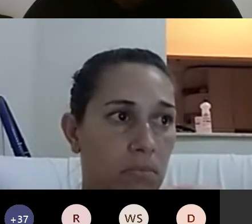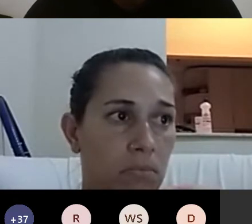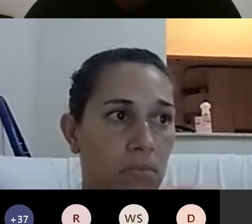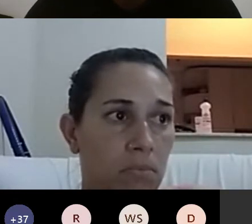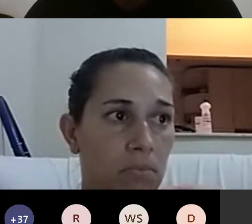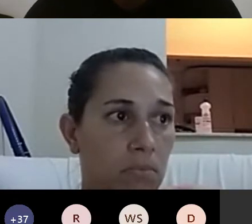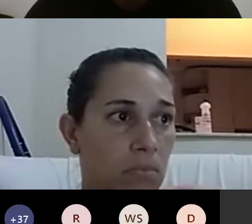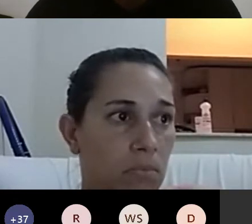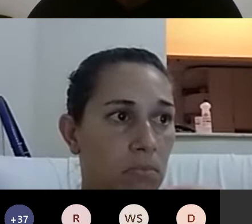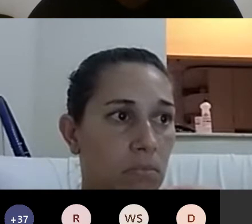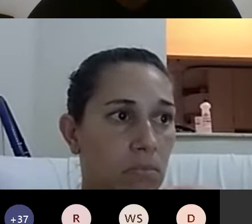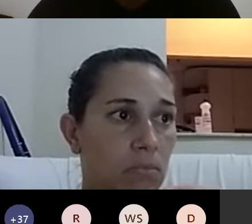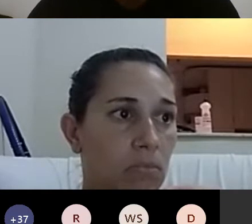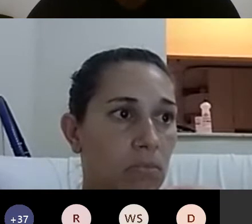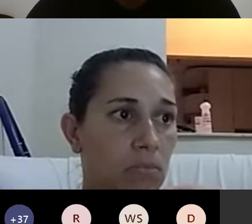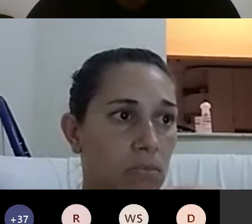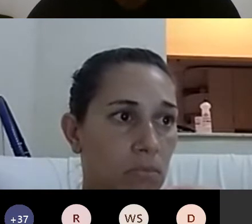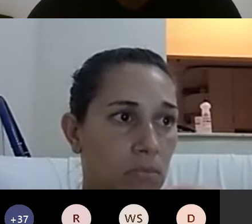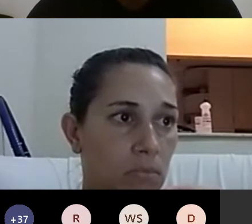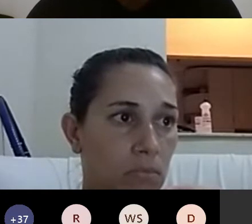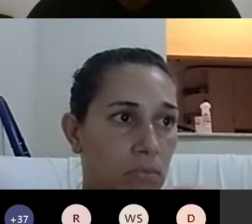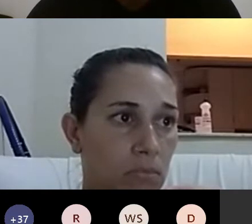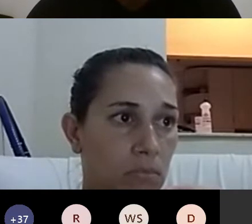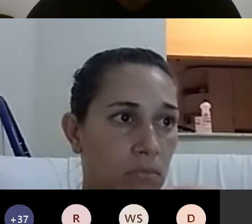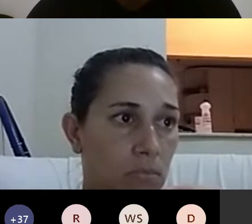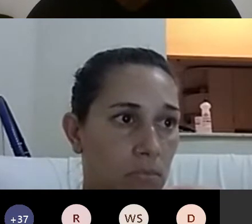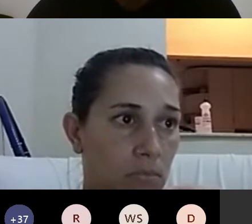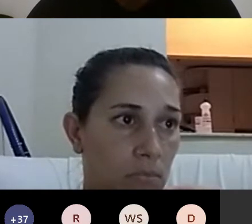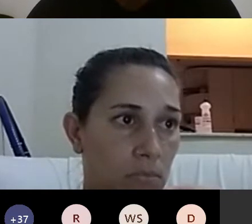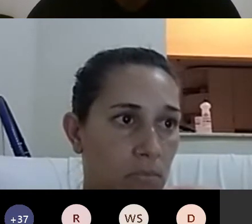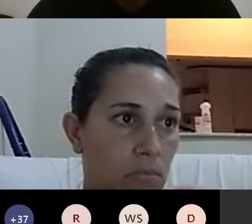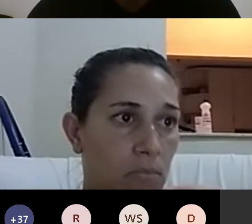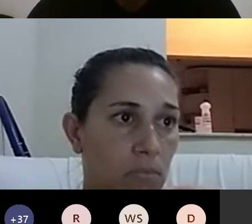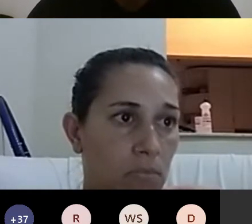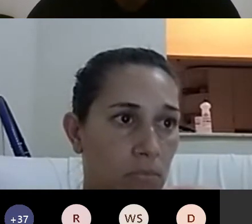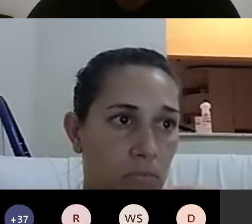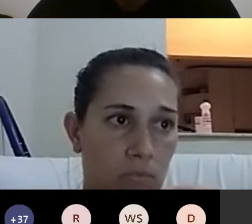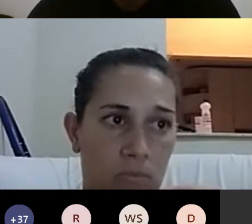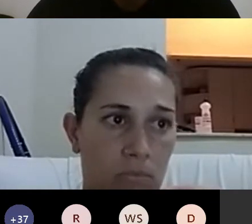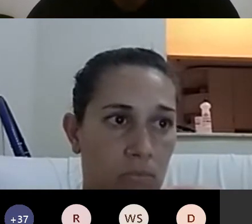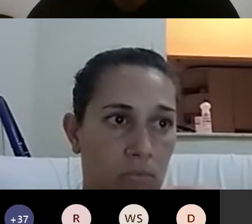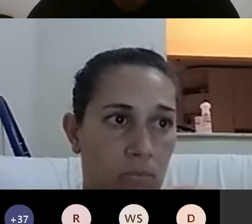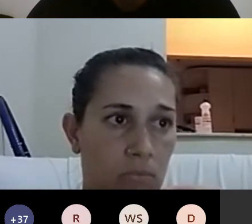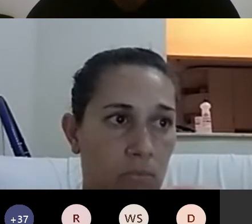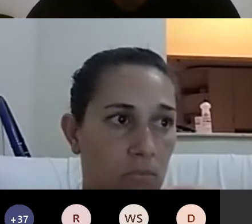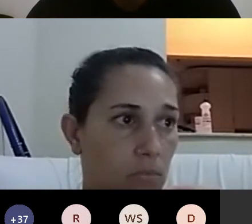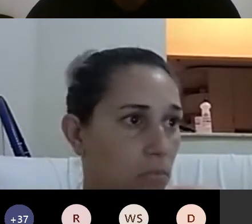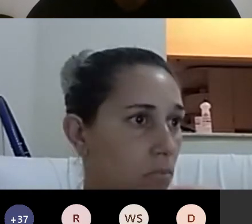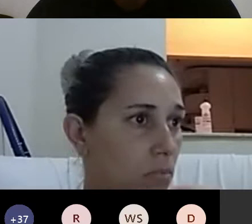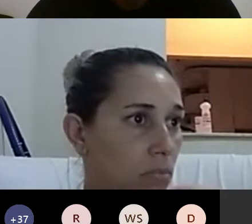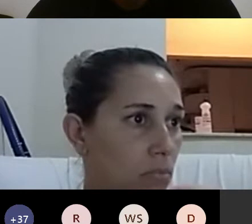Então, vamos nos programar. Nós temos aí mais 10 minutos